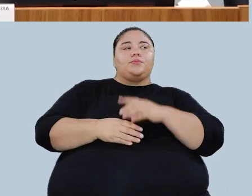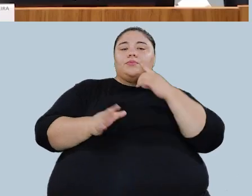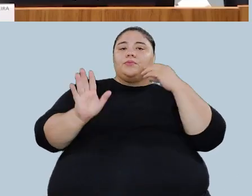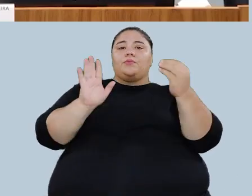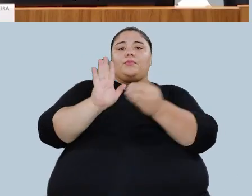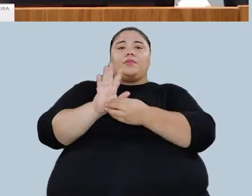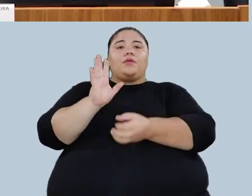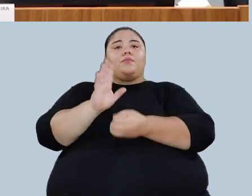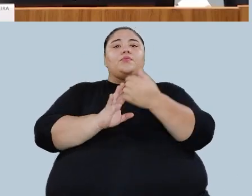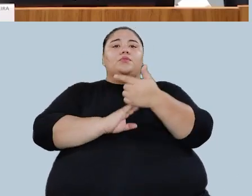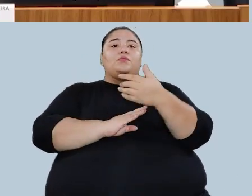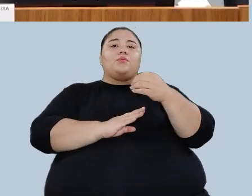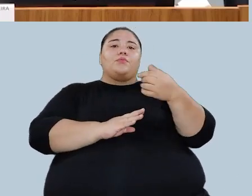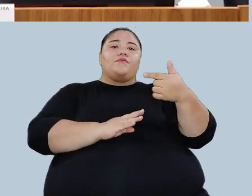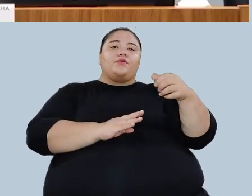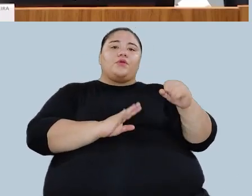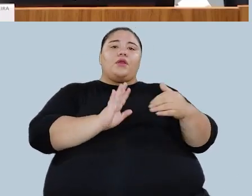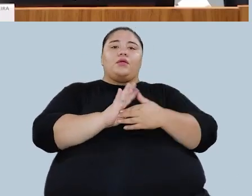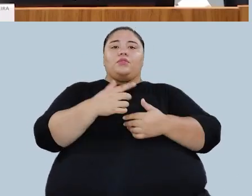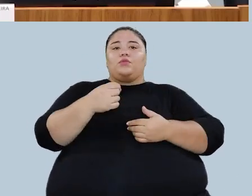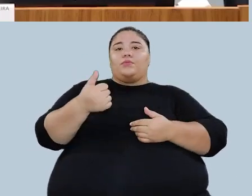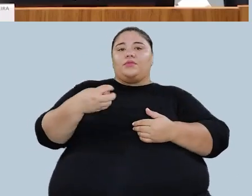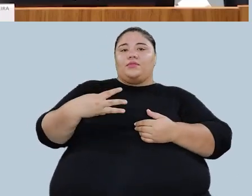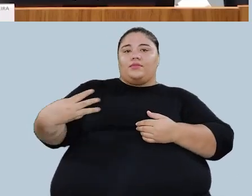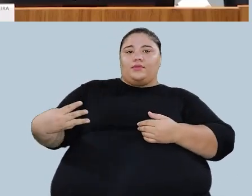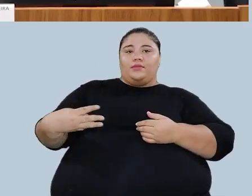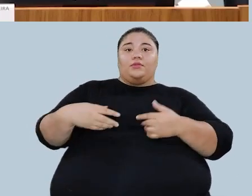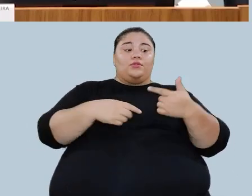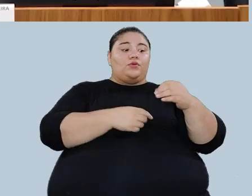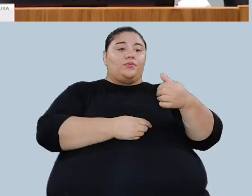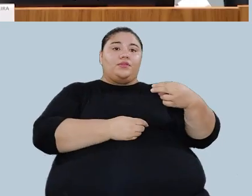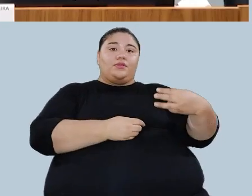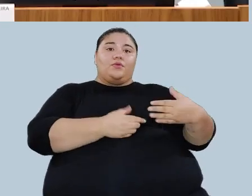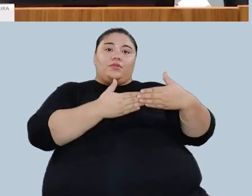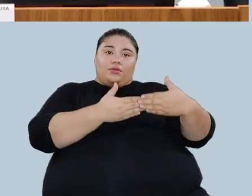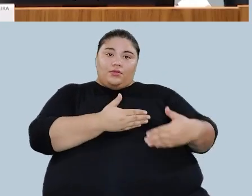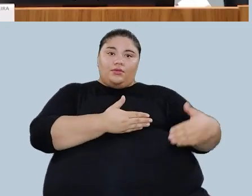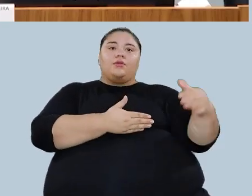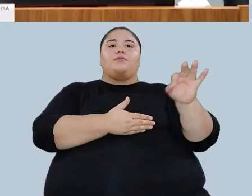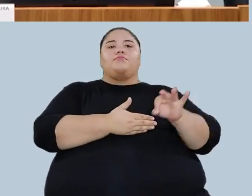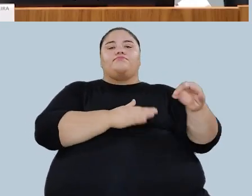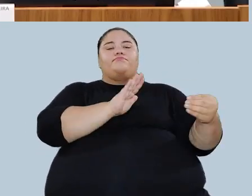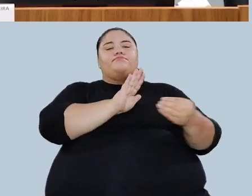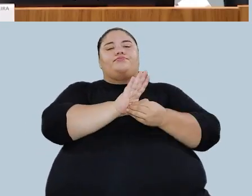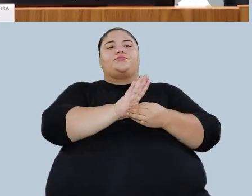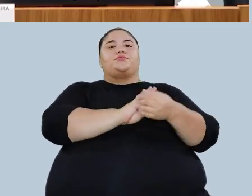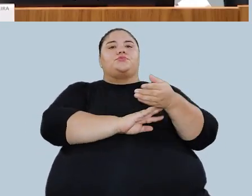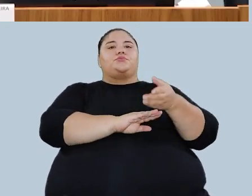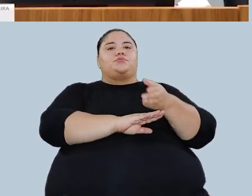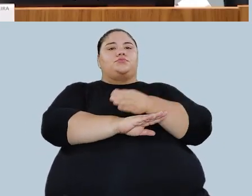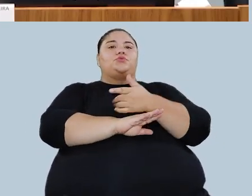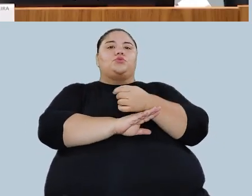considerada em elaboração de 2028 a 2033. E em 2034 em diante, a alíquota que estiver em vigor em